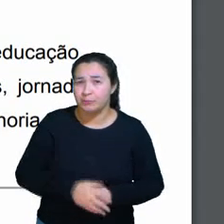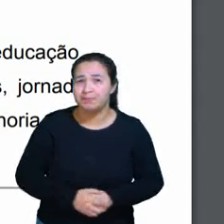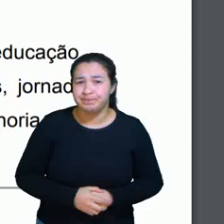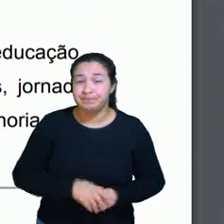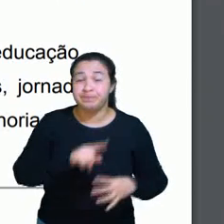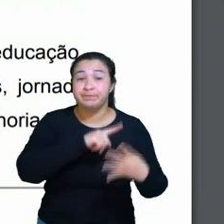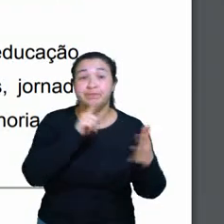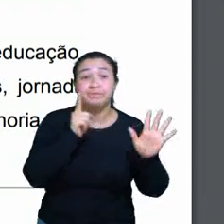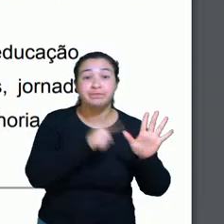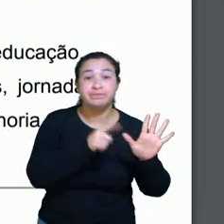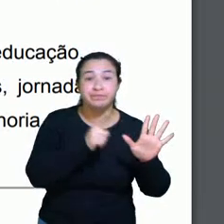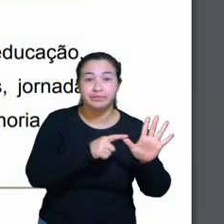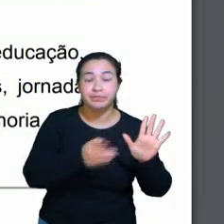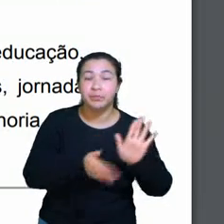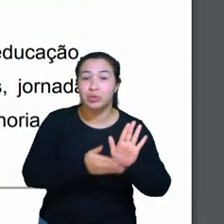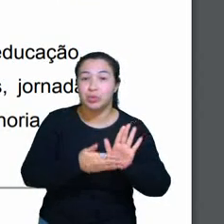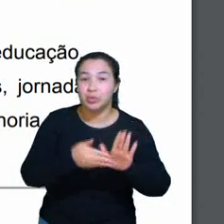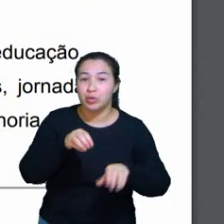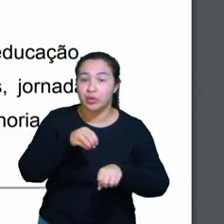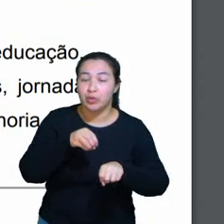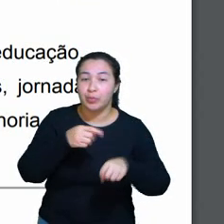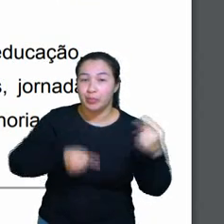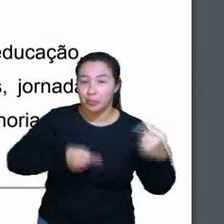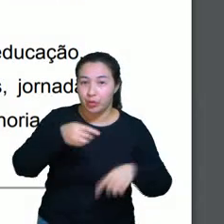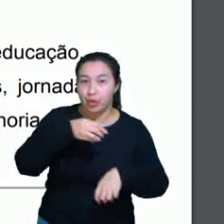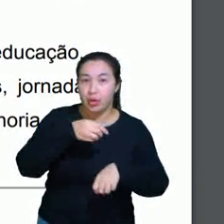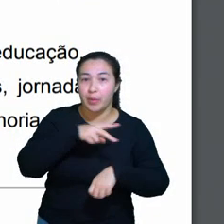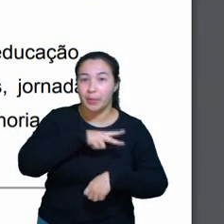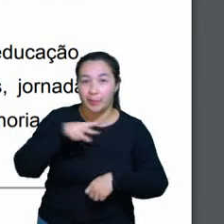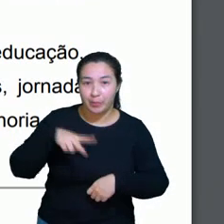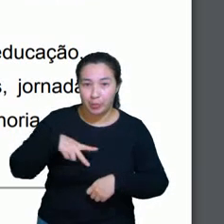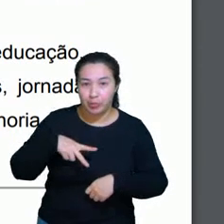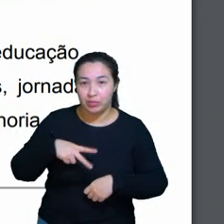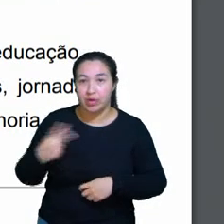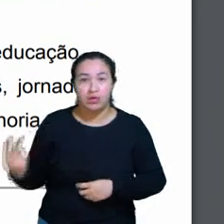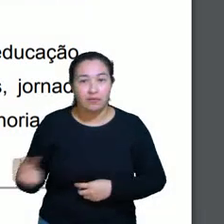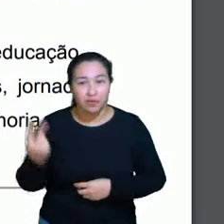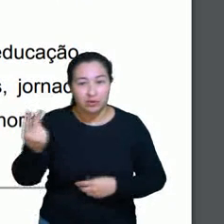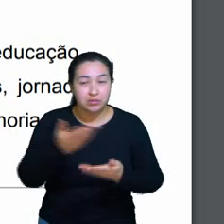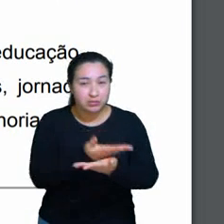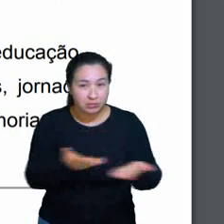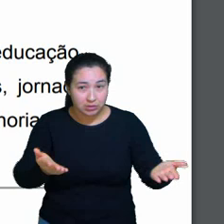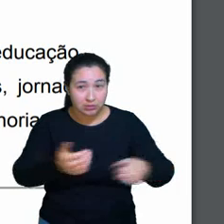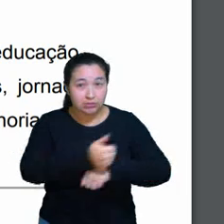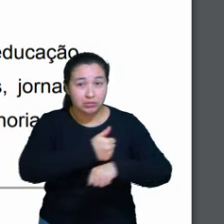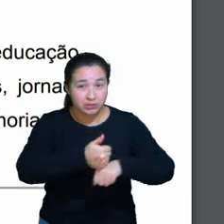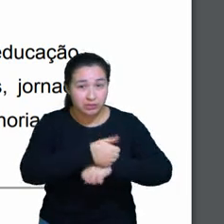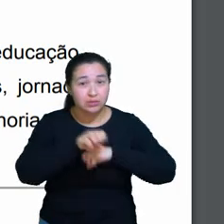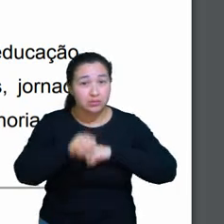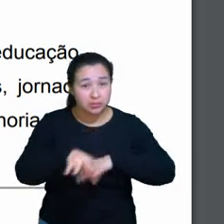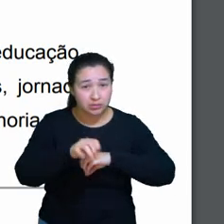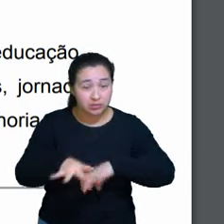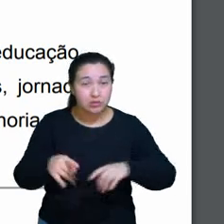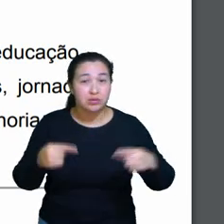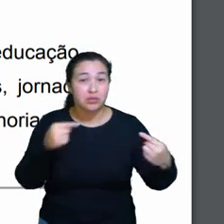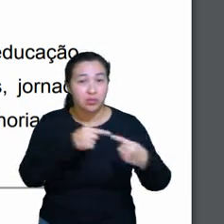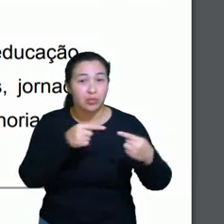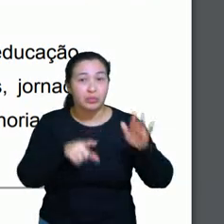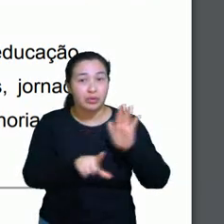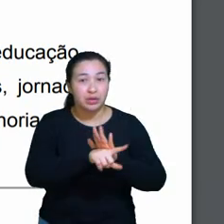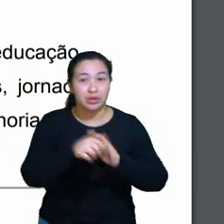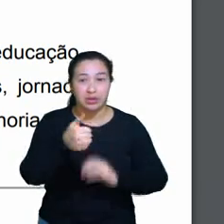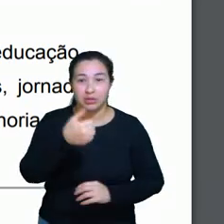políticas públicas para efetiva valorização dos profissionais da educação nos termos da lei